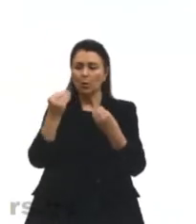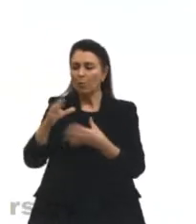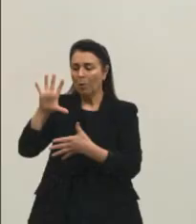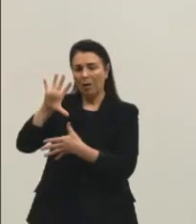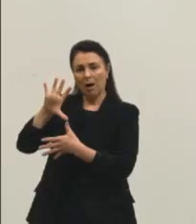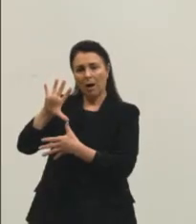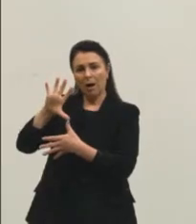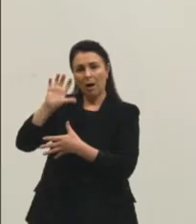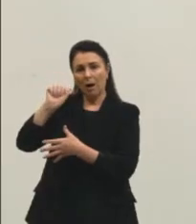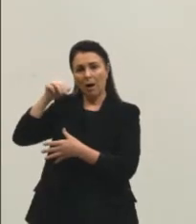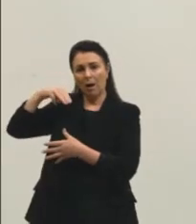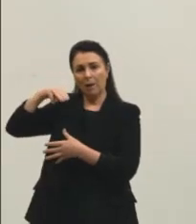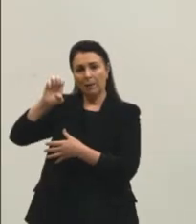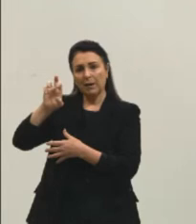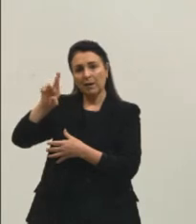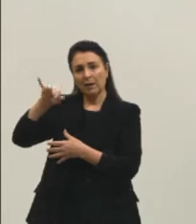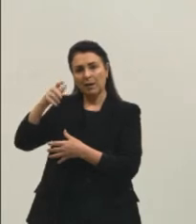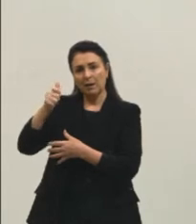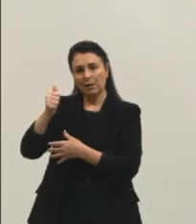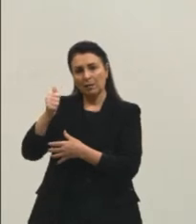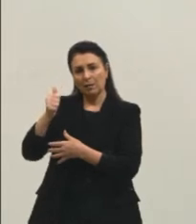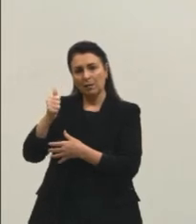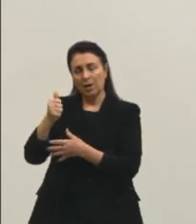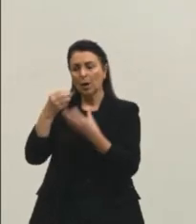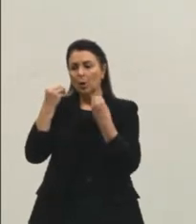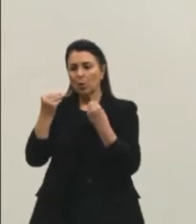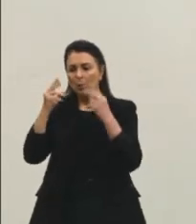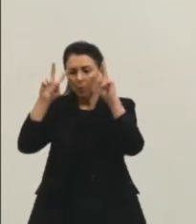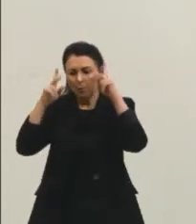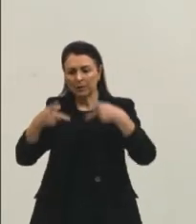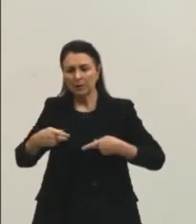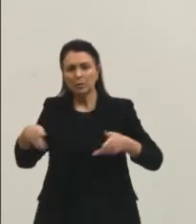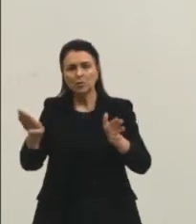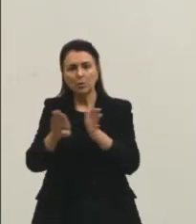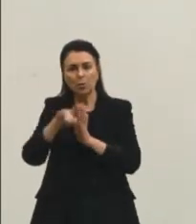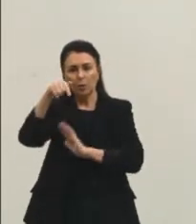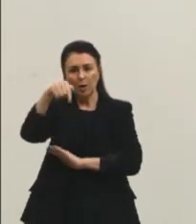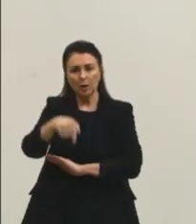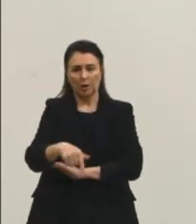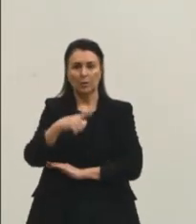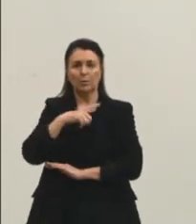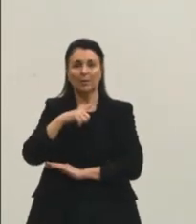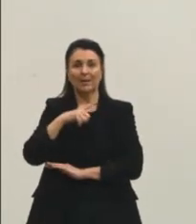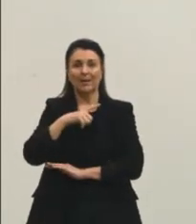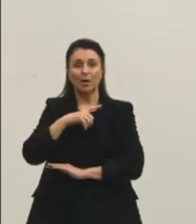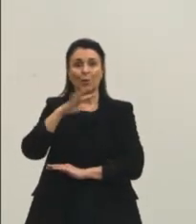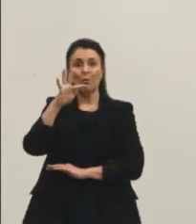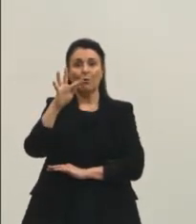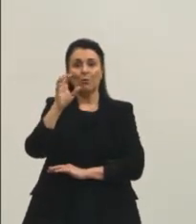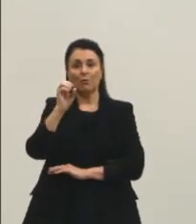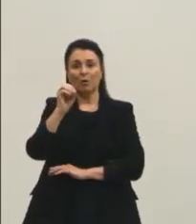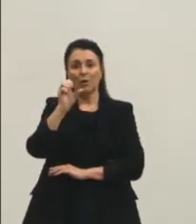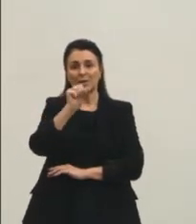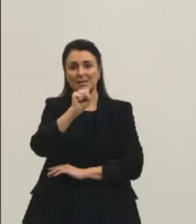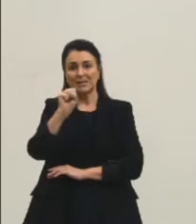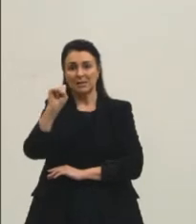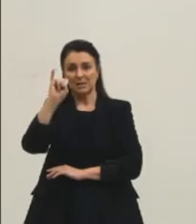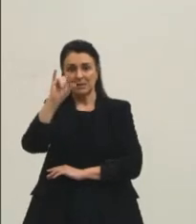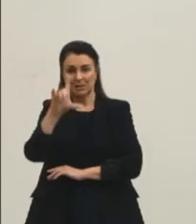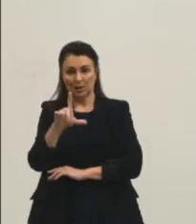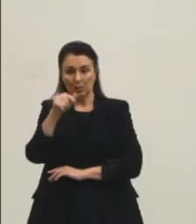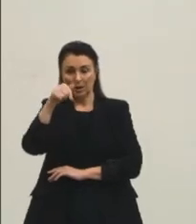América foi povoada como a humanidade chegou aqui a gente tem um fóssil Brasileiro né que foi encontrado em Minas Gerais muito